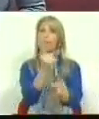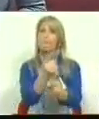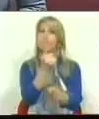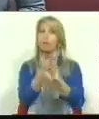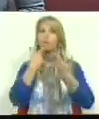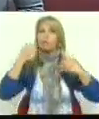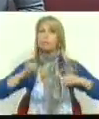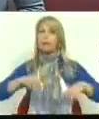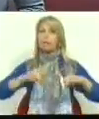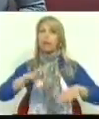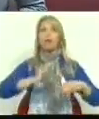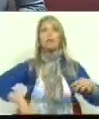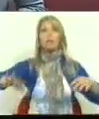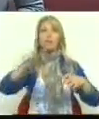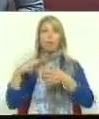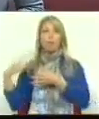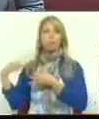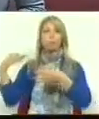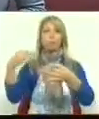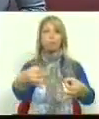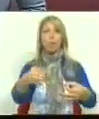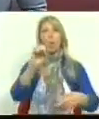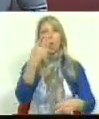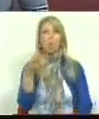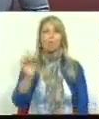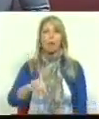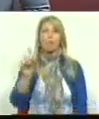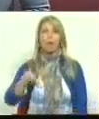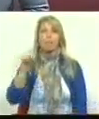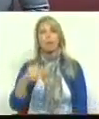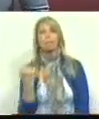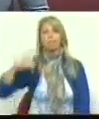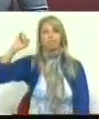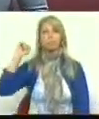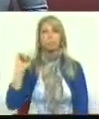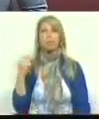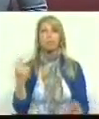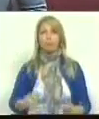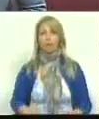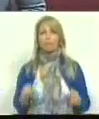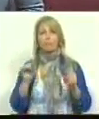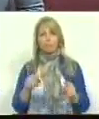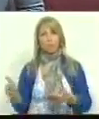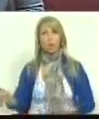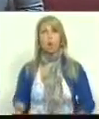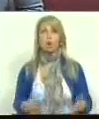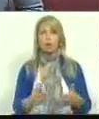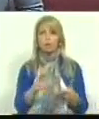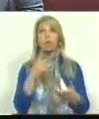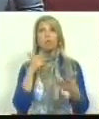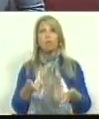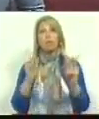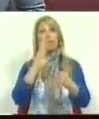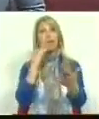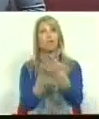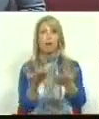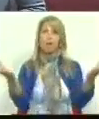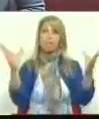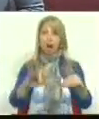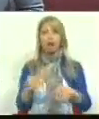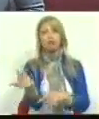situações prolongadas ou reiteradas de incumprimento. Esta orientação de dar mais liberdade às partes, por um